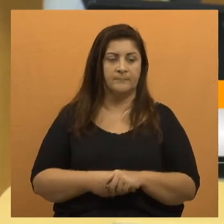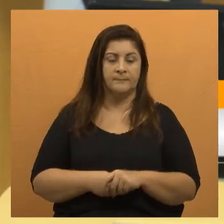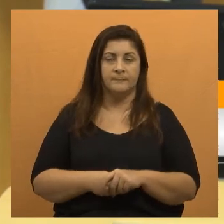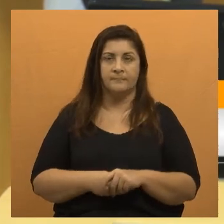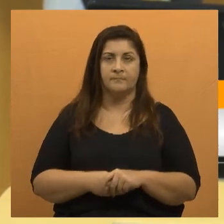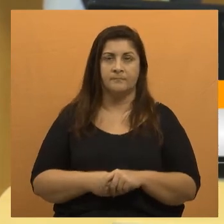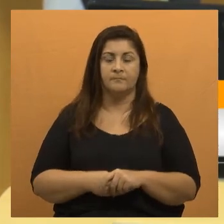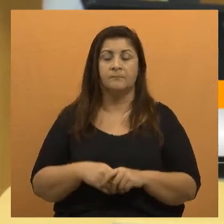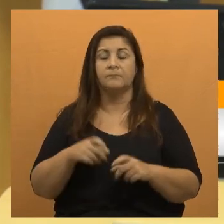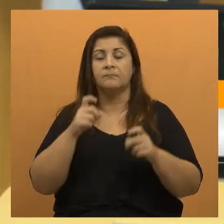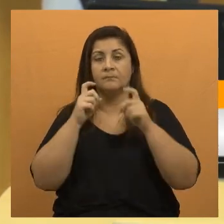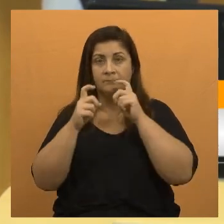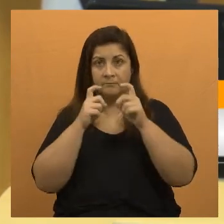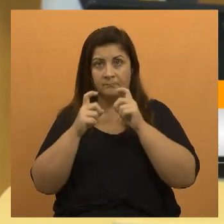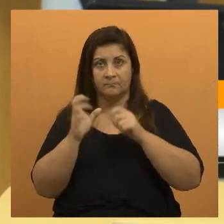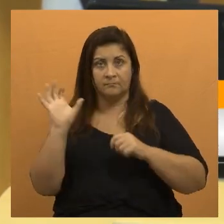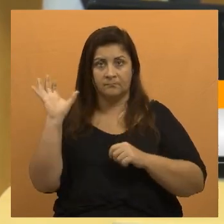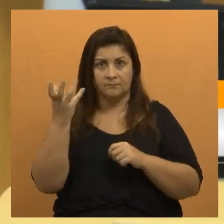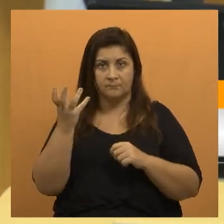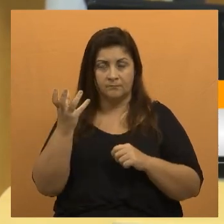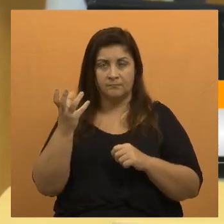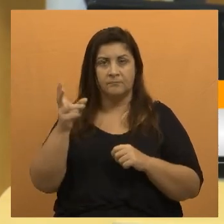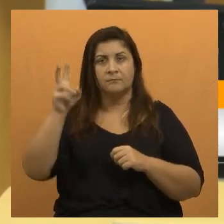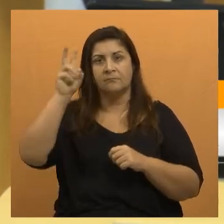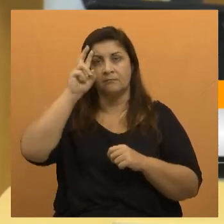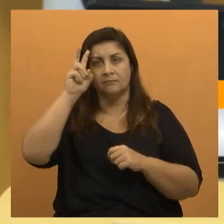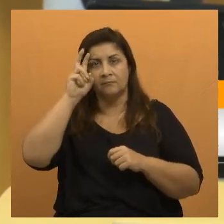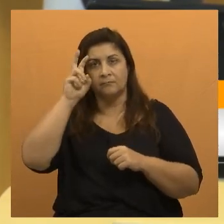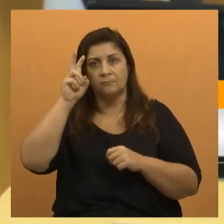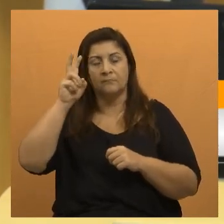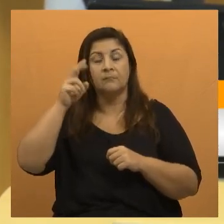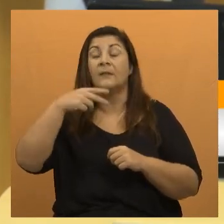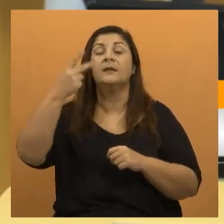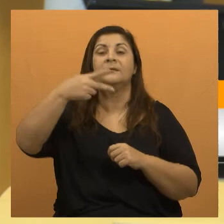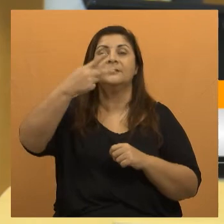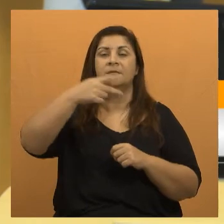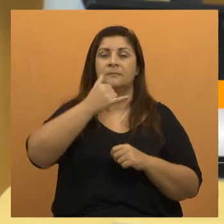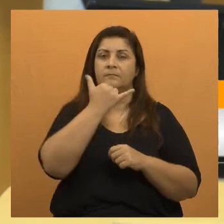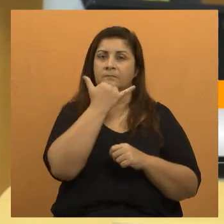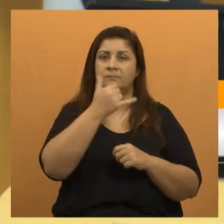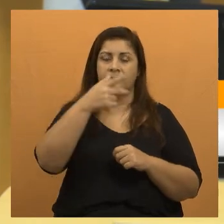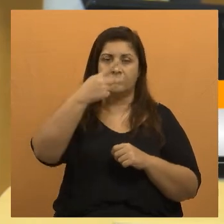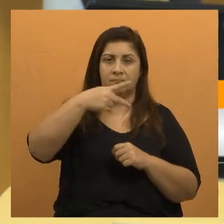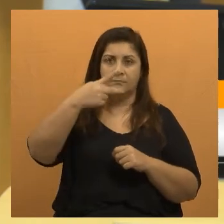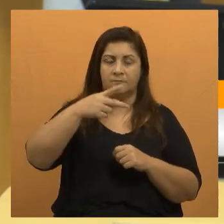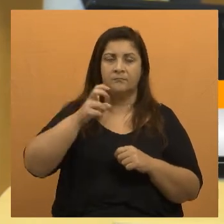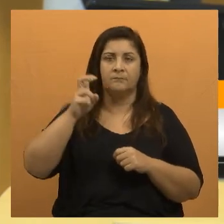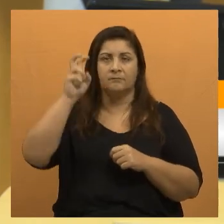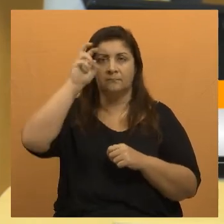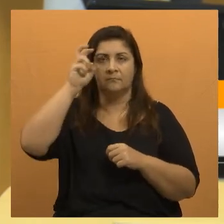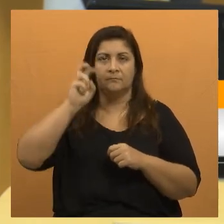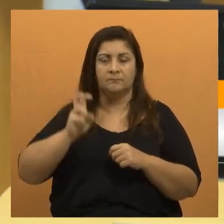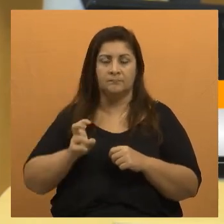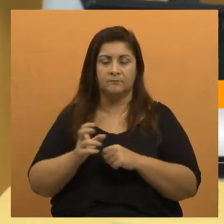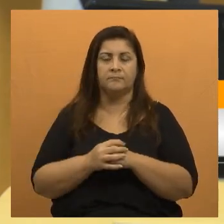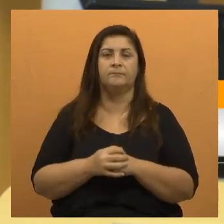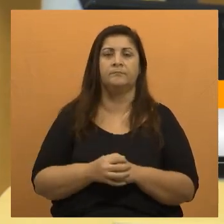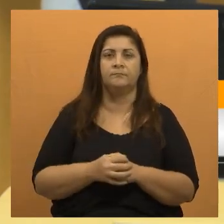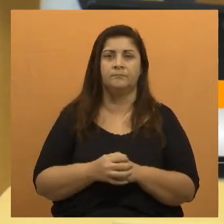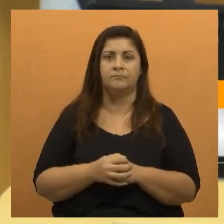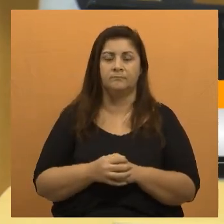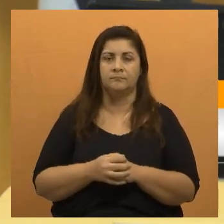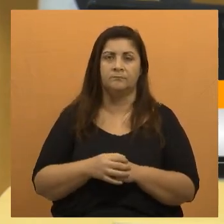As reuniões do CONSEG acontecem toda segunda e quinta-feira do mês, às 18h30, no Educa Mais do Jardim